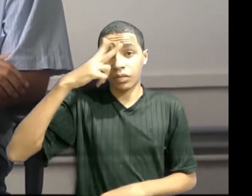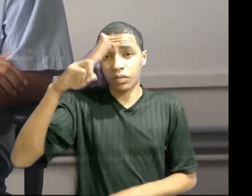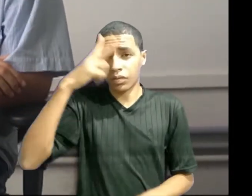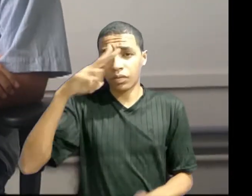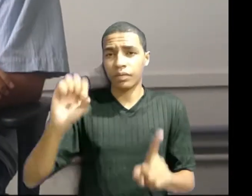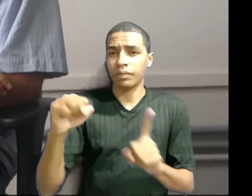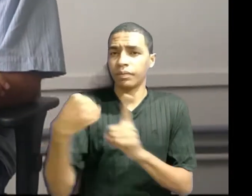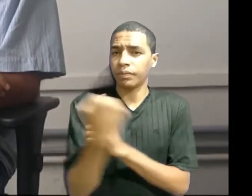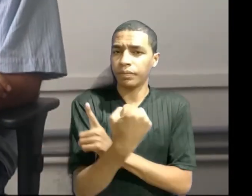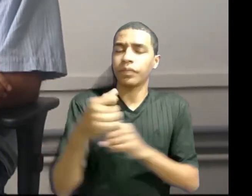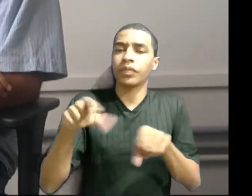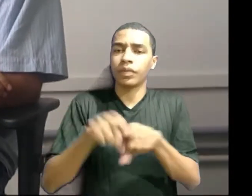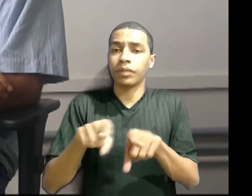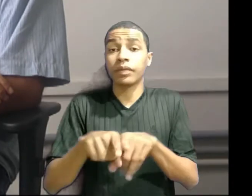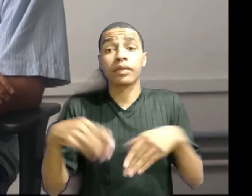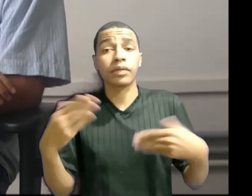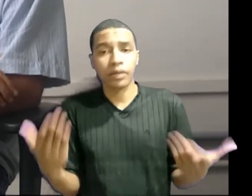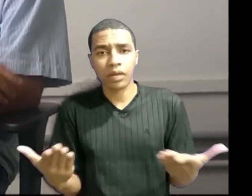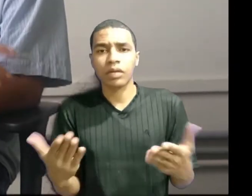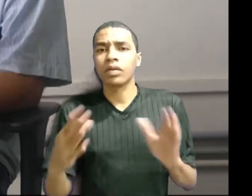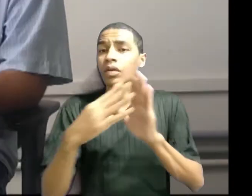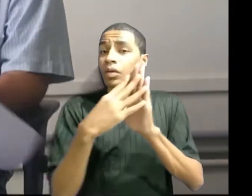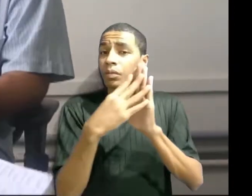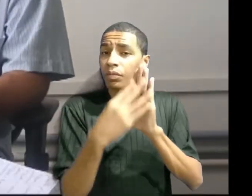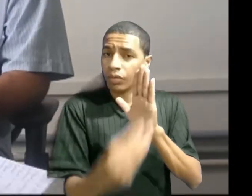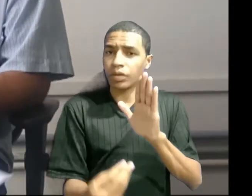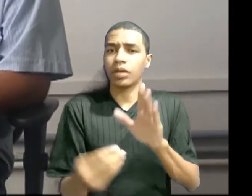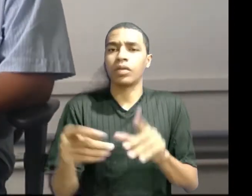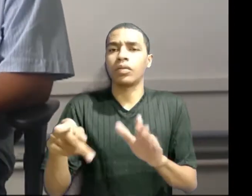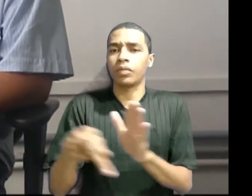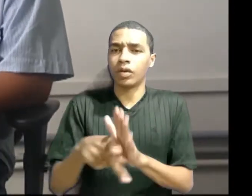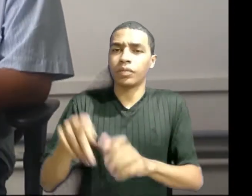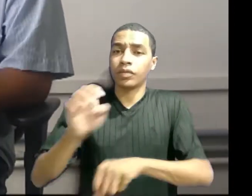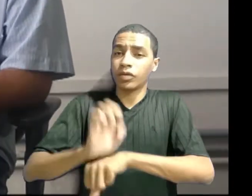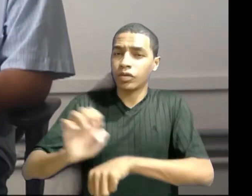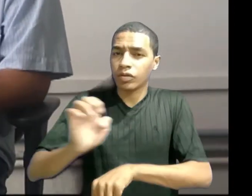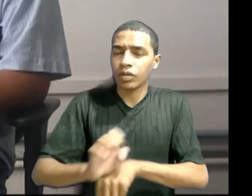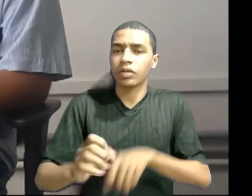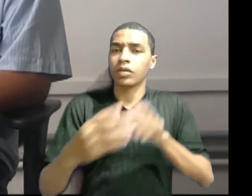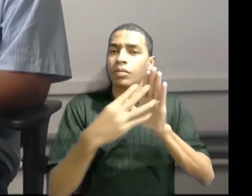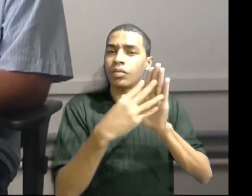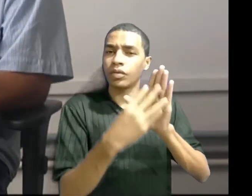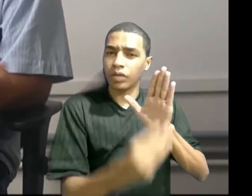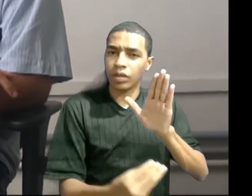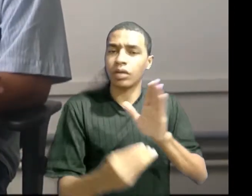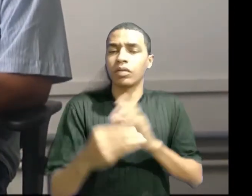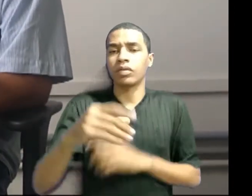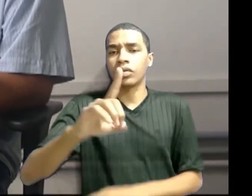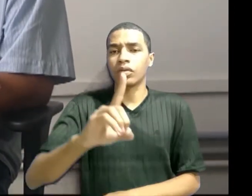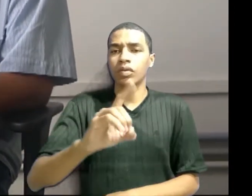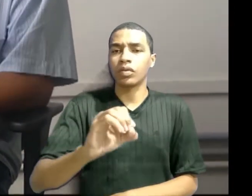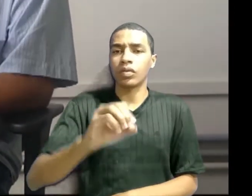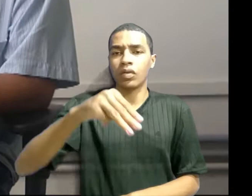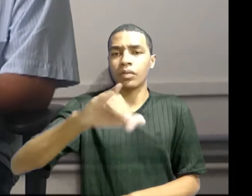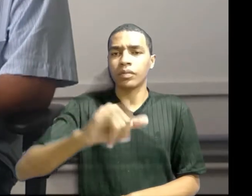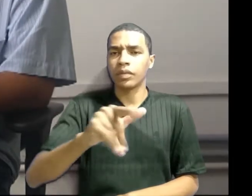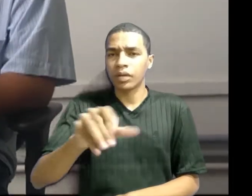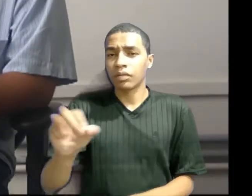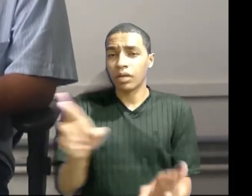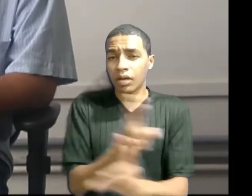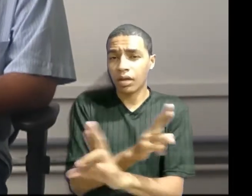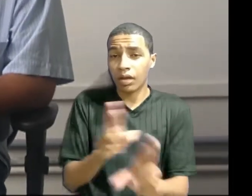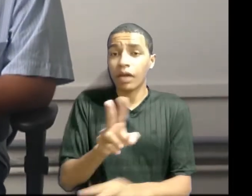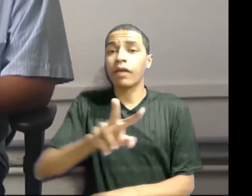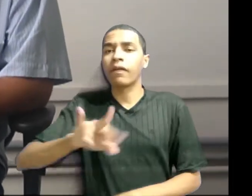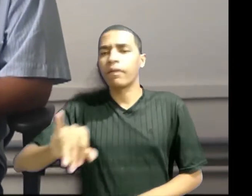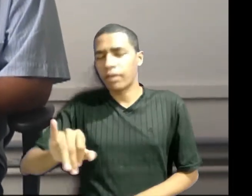da sociedade, né? Então, os modelos de Estado, os modelos de dominação, eles vão se